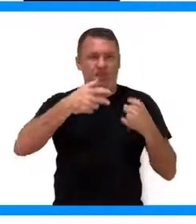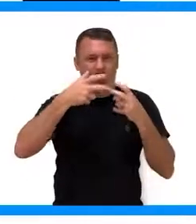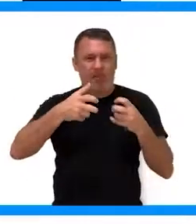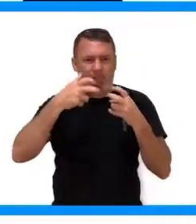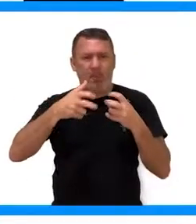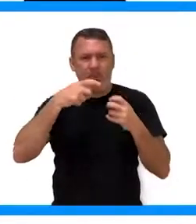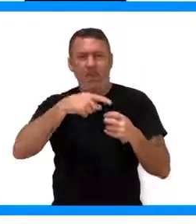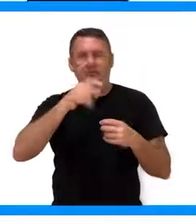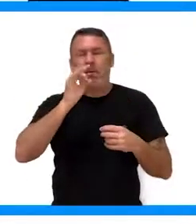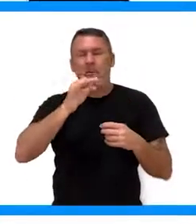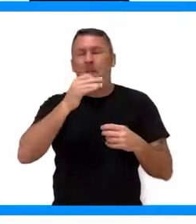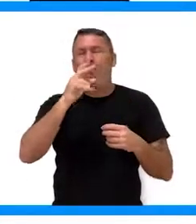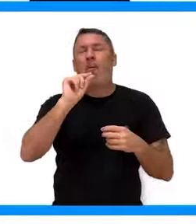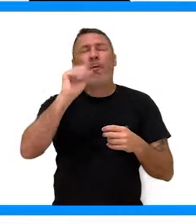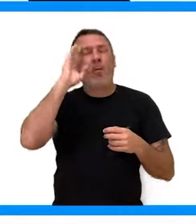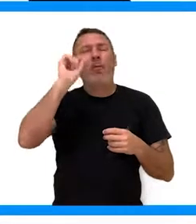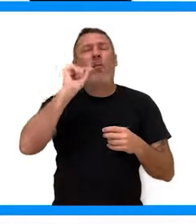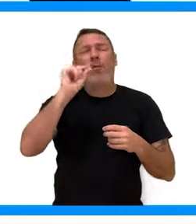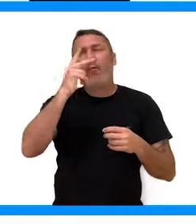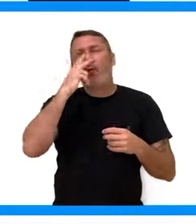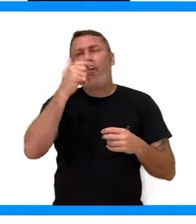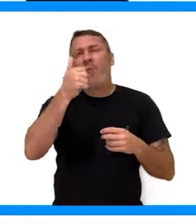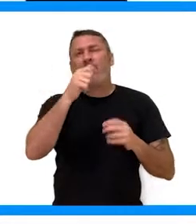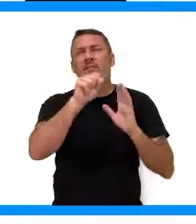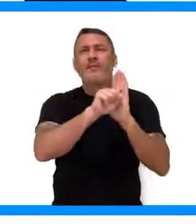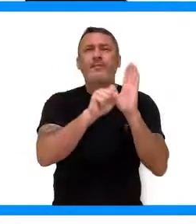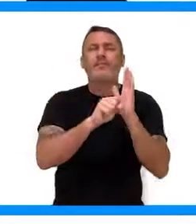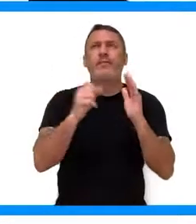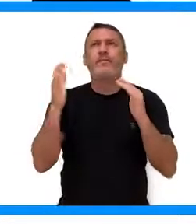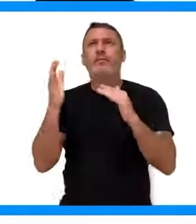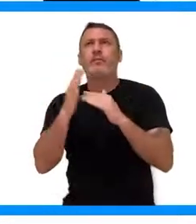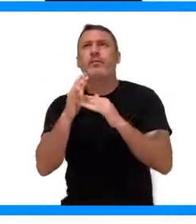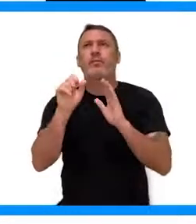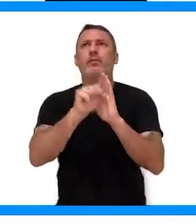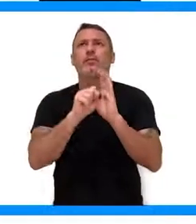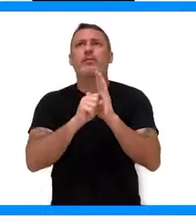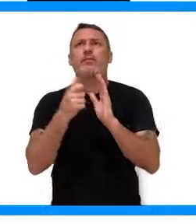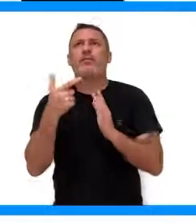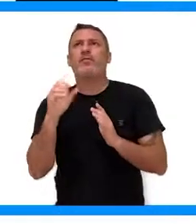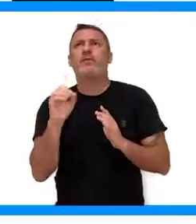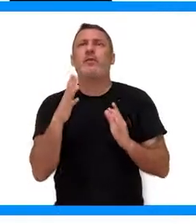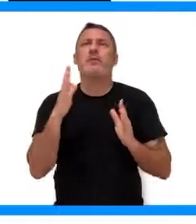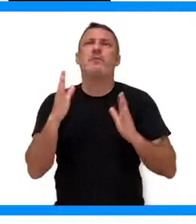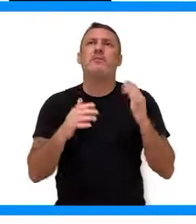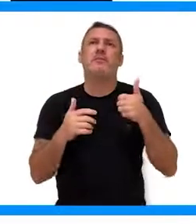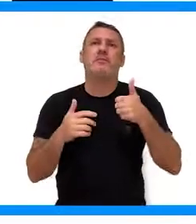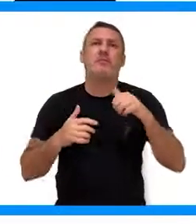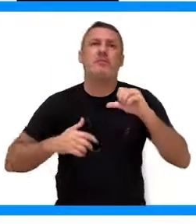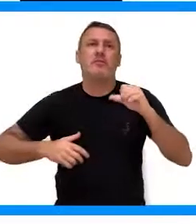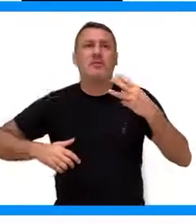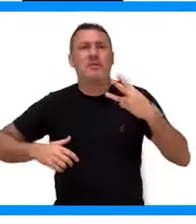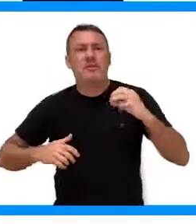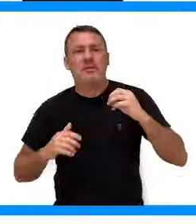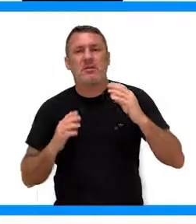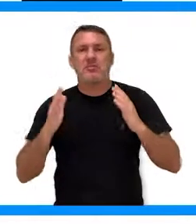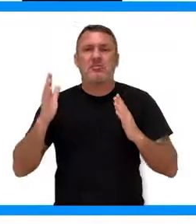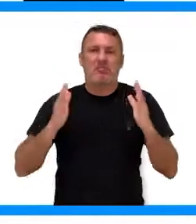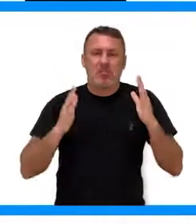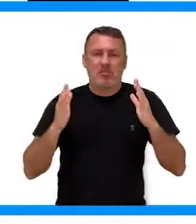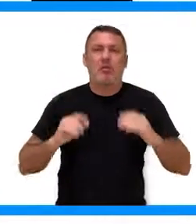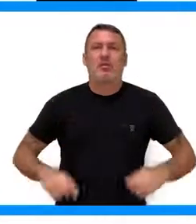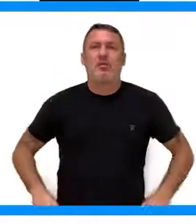1530 a aproximadamente a primeira metade do século XX, ou seja, a proximidade dos anos